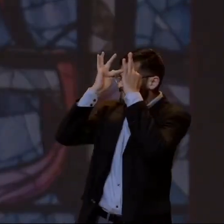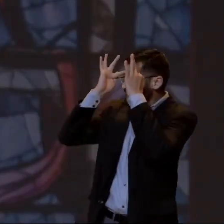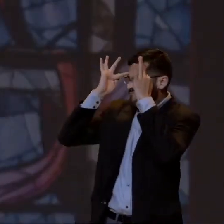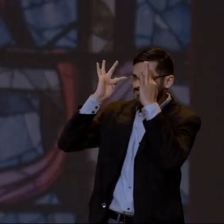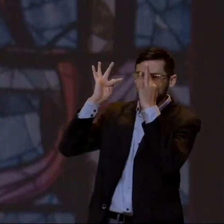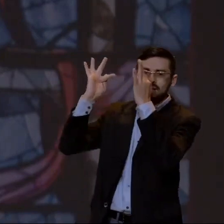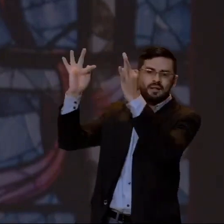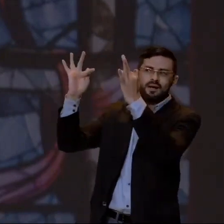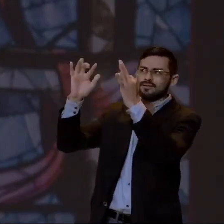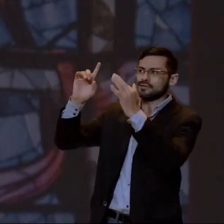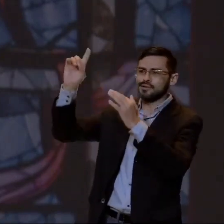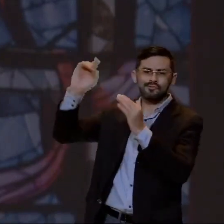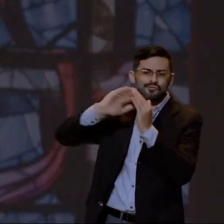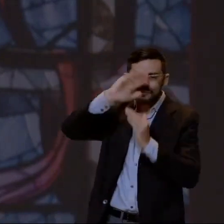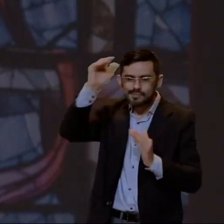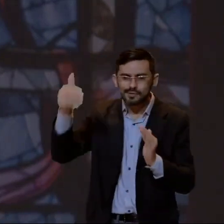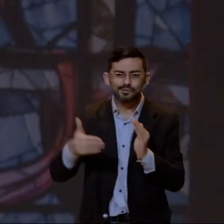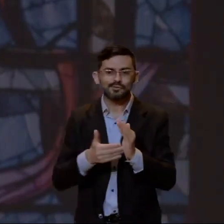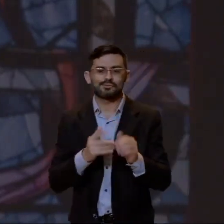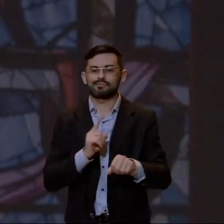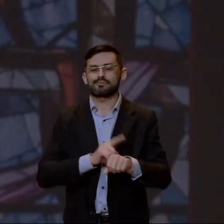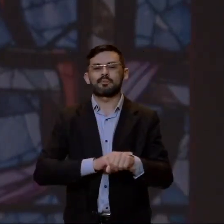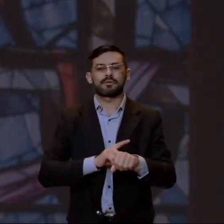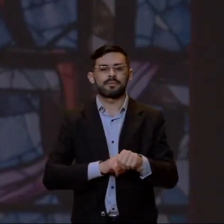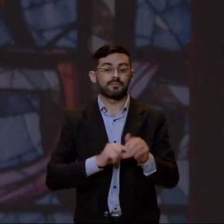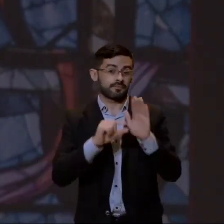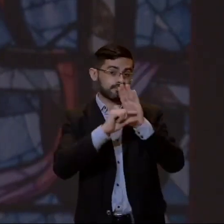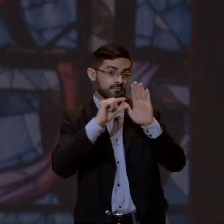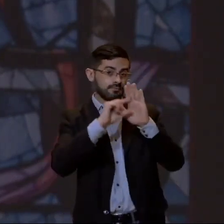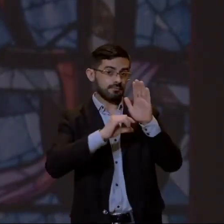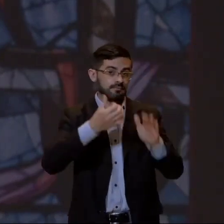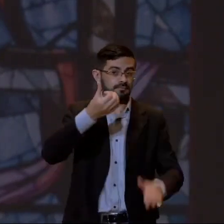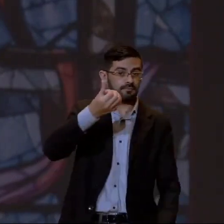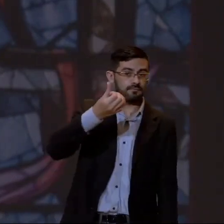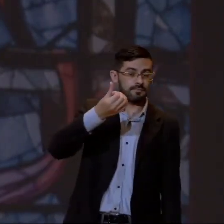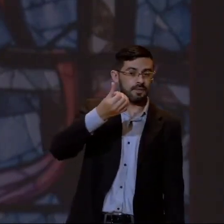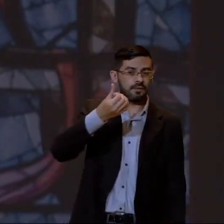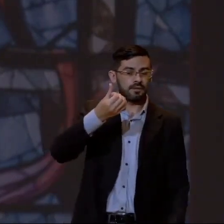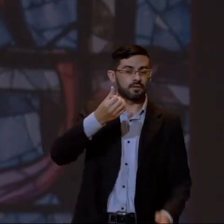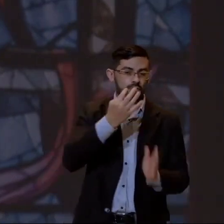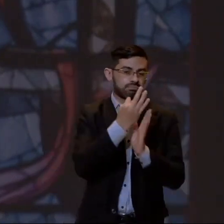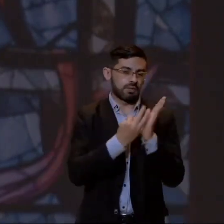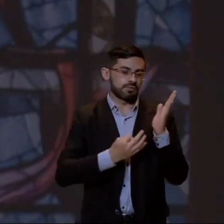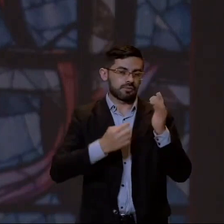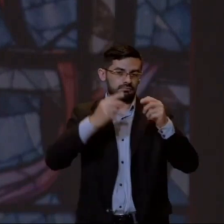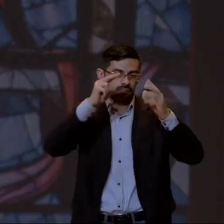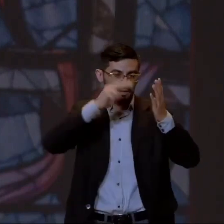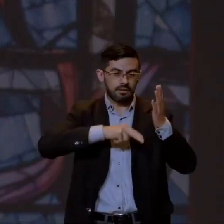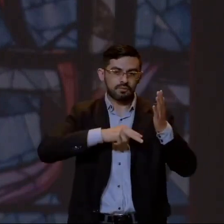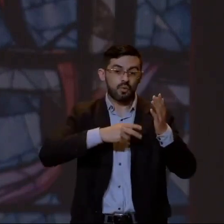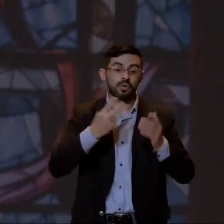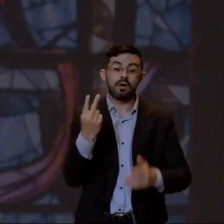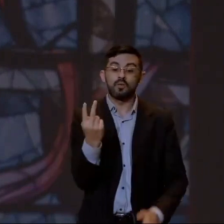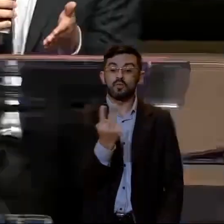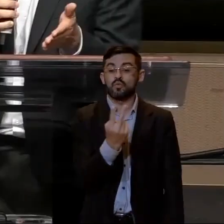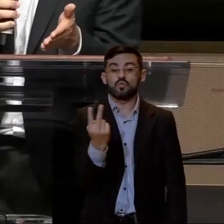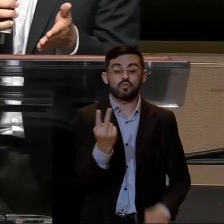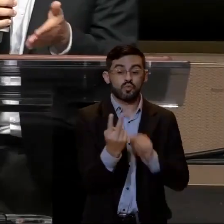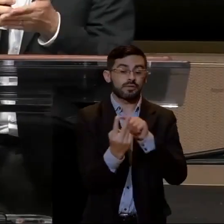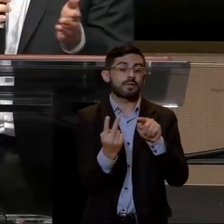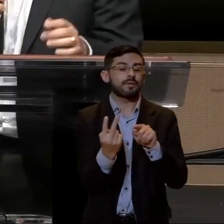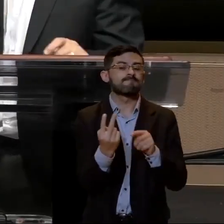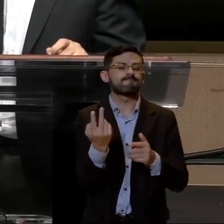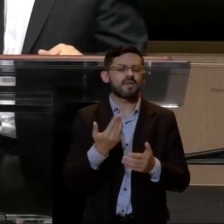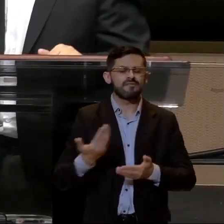fidelidade em todas as circunstâncias. Versículo 6 do nosso texto diz assim: esse casal vivia uma